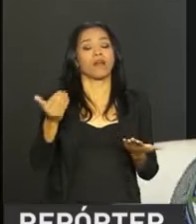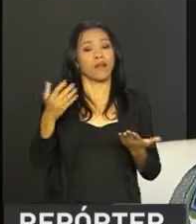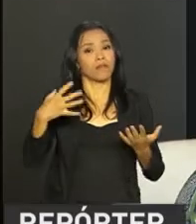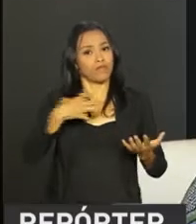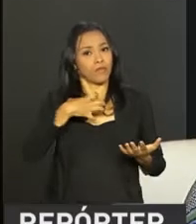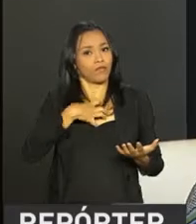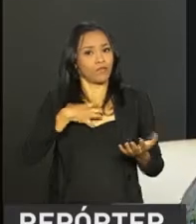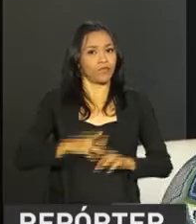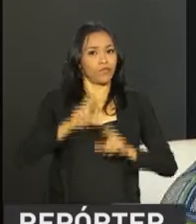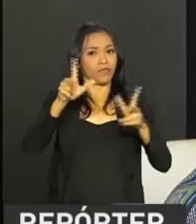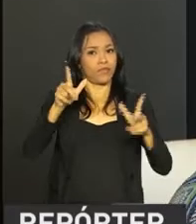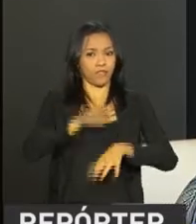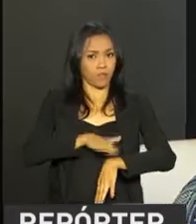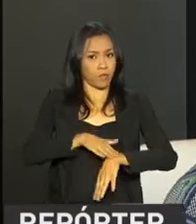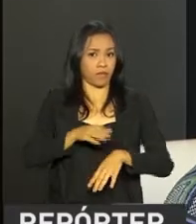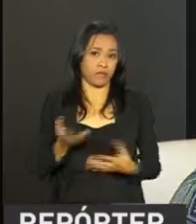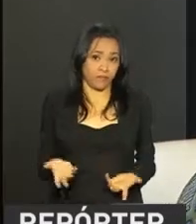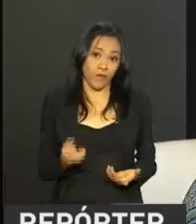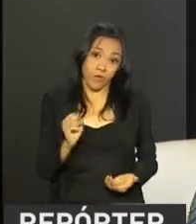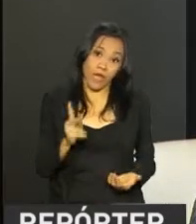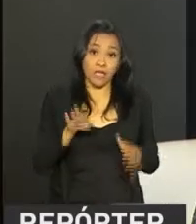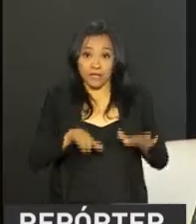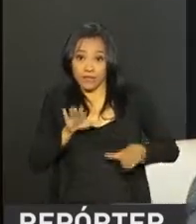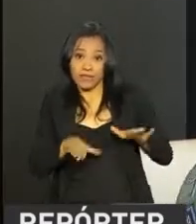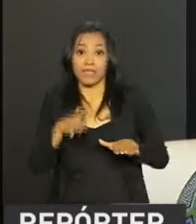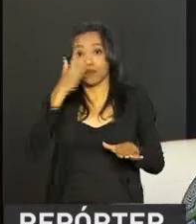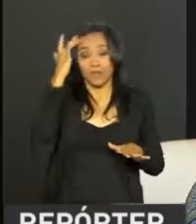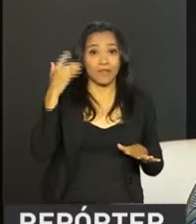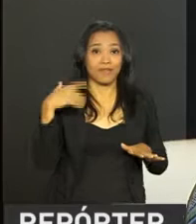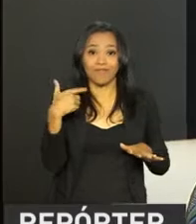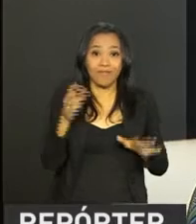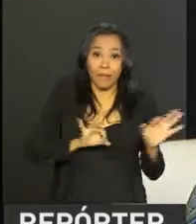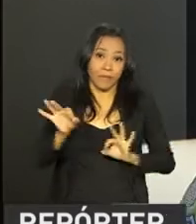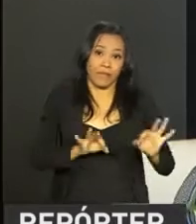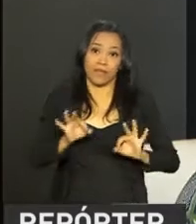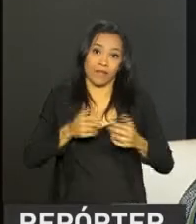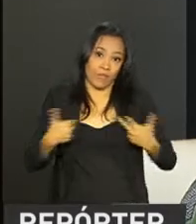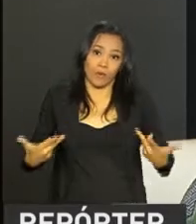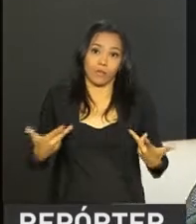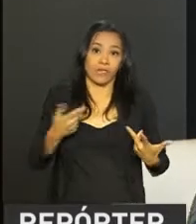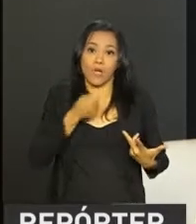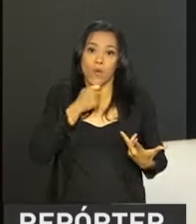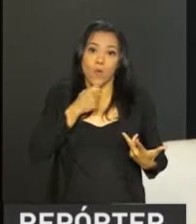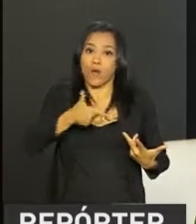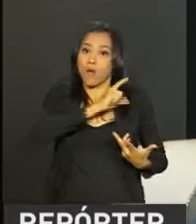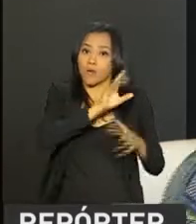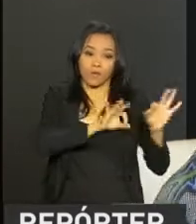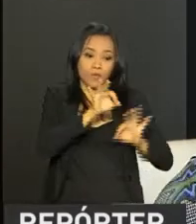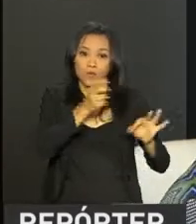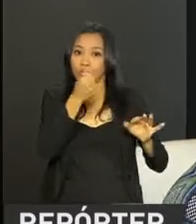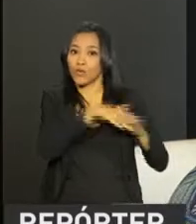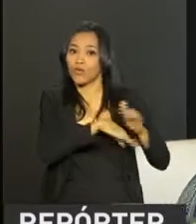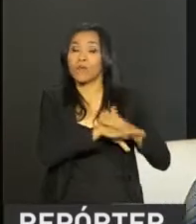maneira correta nesse momento. Ok, mas em determinados momentos as pessoas não estão preparadas para isso. Ou seja, não fizeram uma reserva imediata. O que